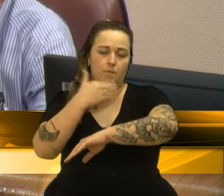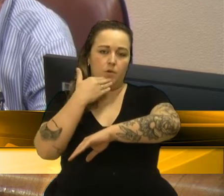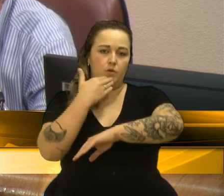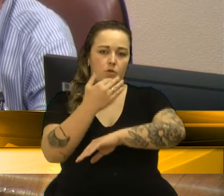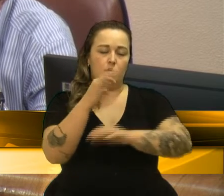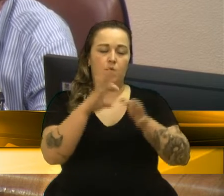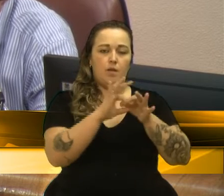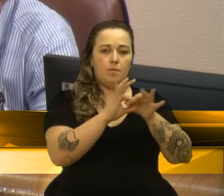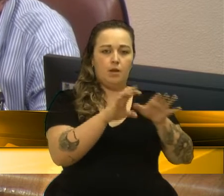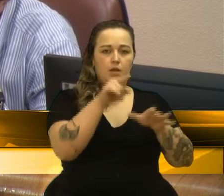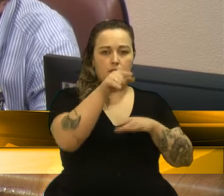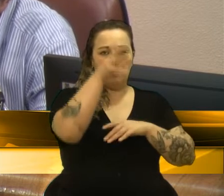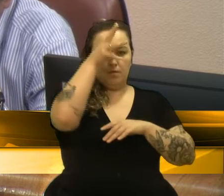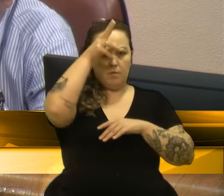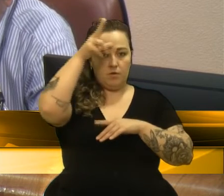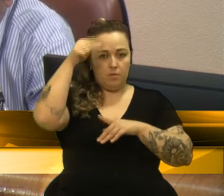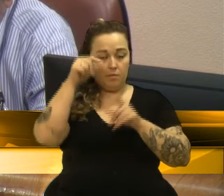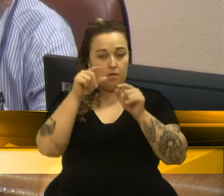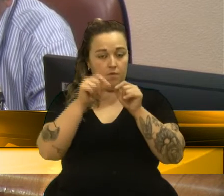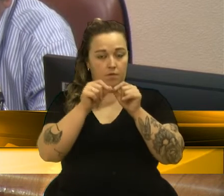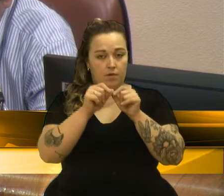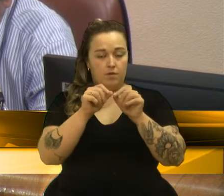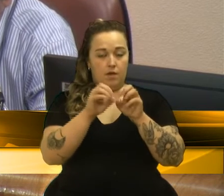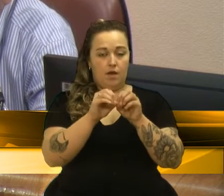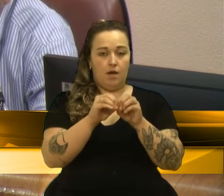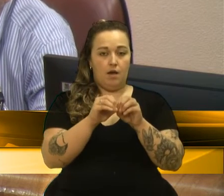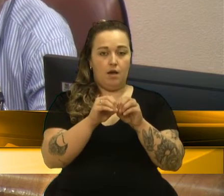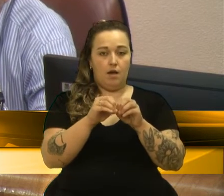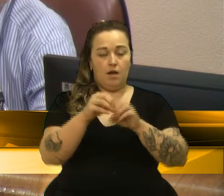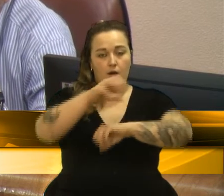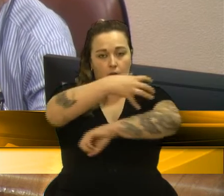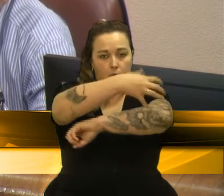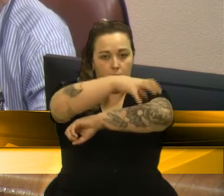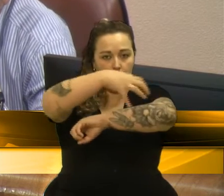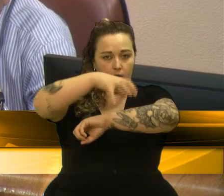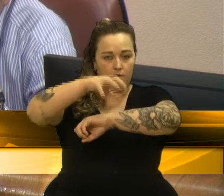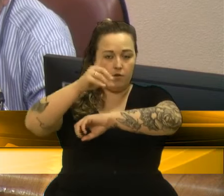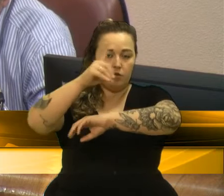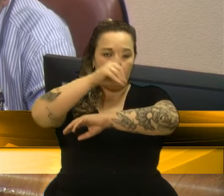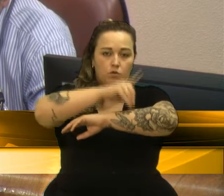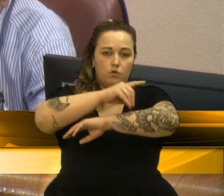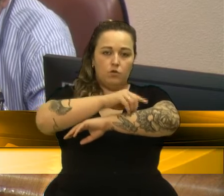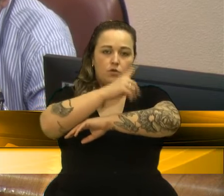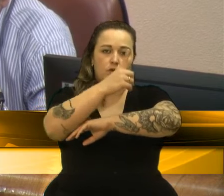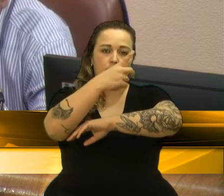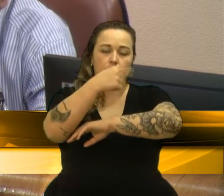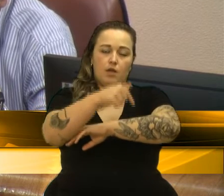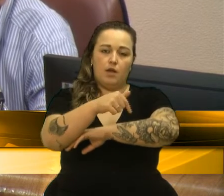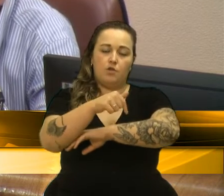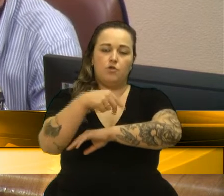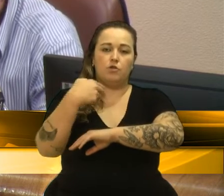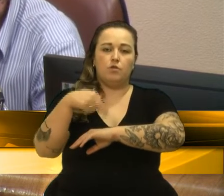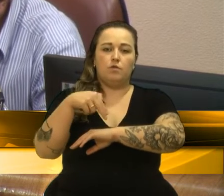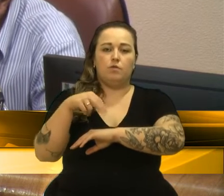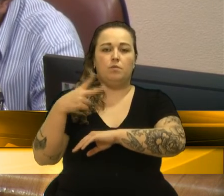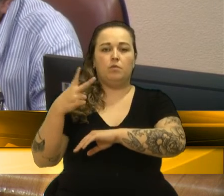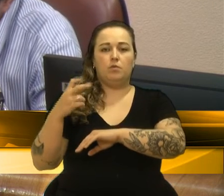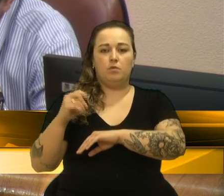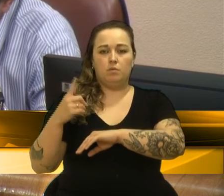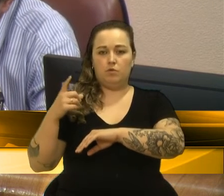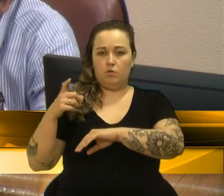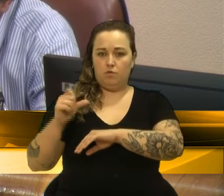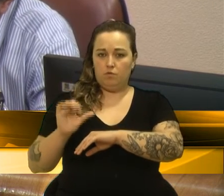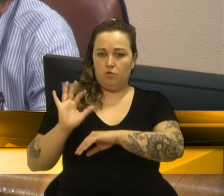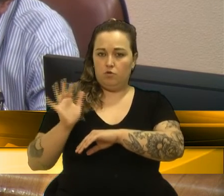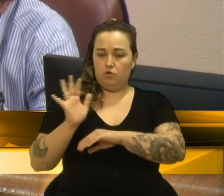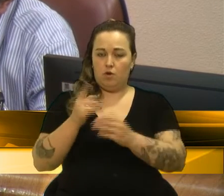Poder Público Municipal para a realização do evento Supra em 17 de novembro de 2019, o qual estava